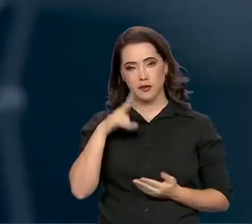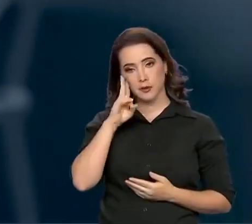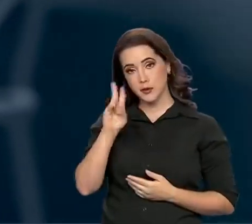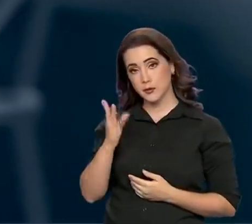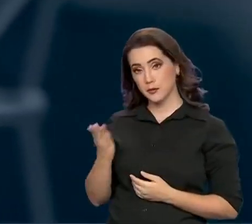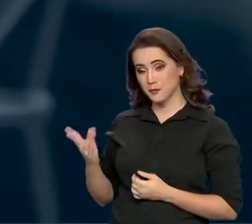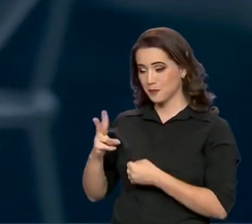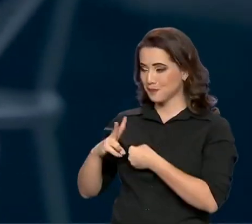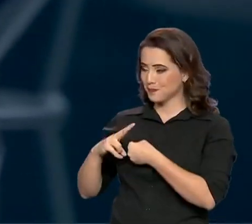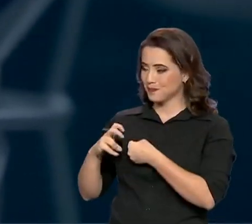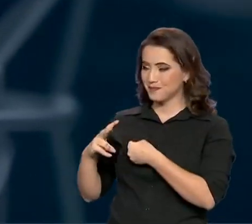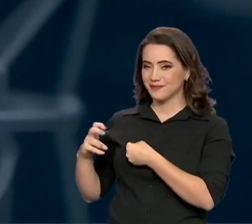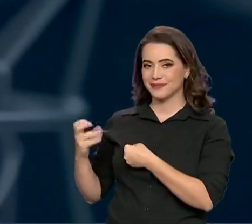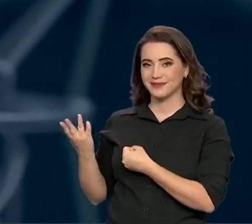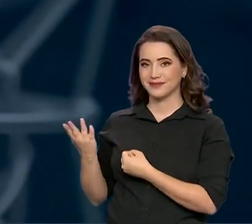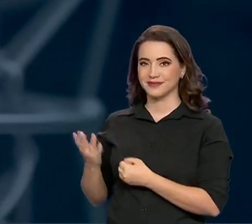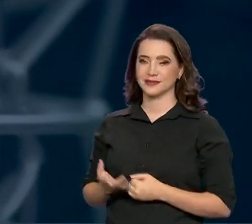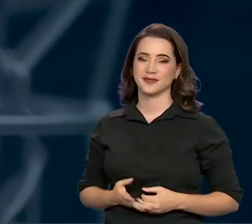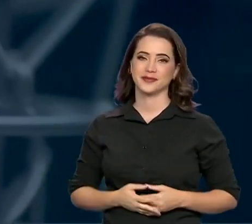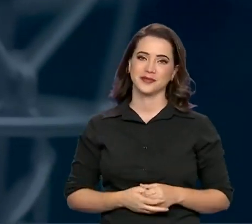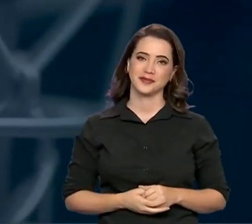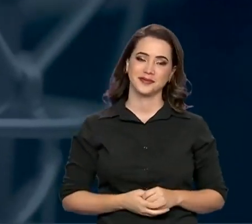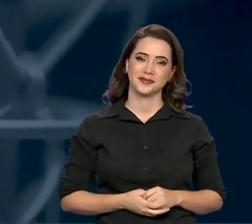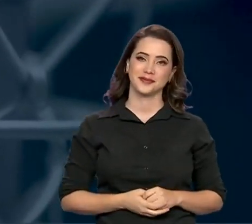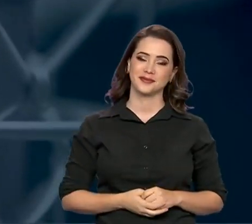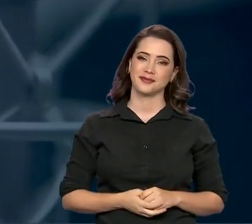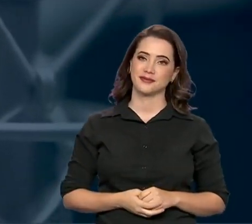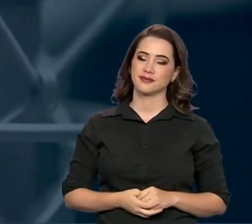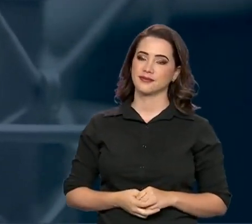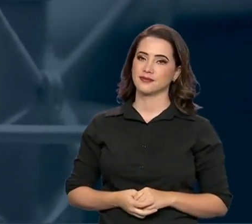a Voz do Brasil.